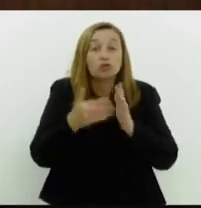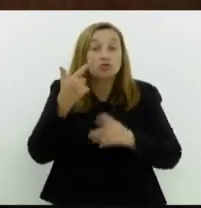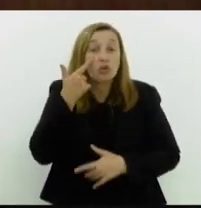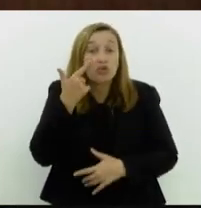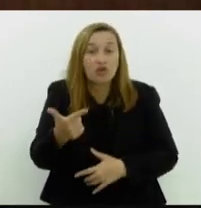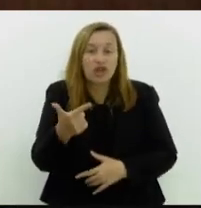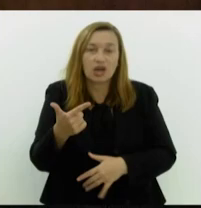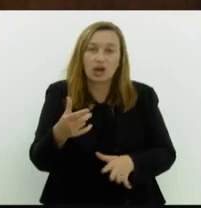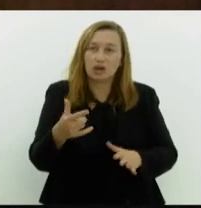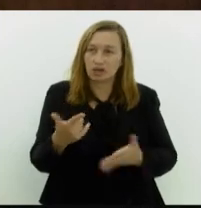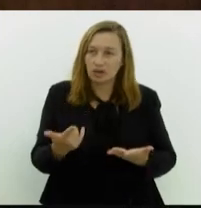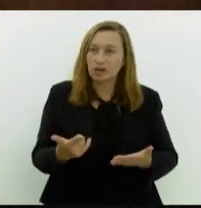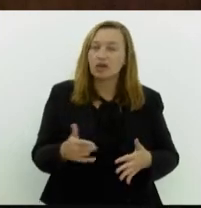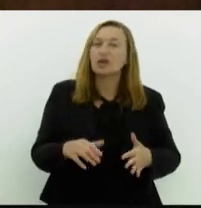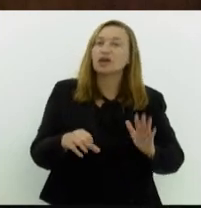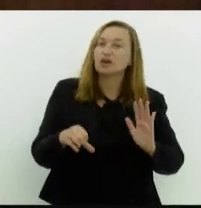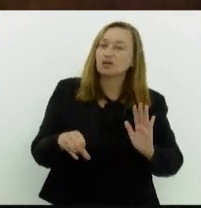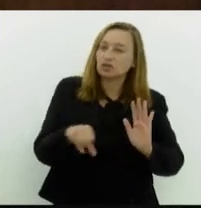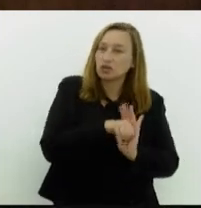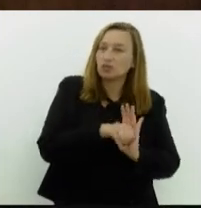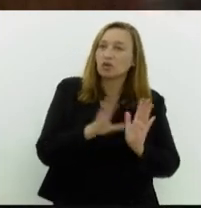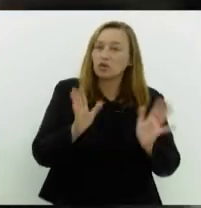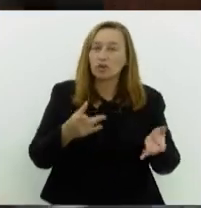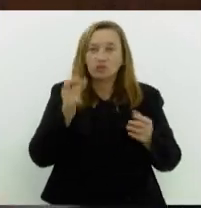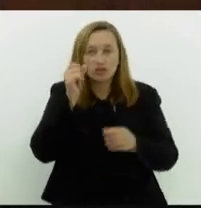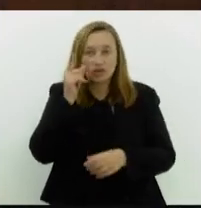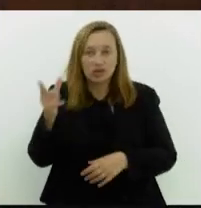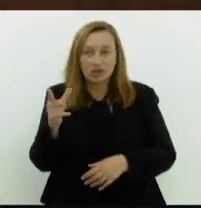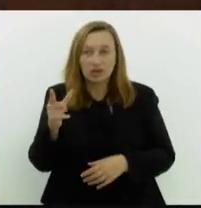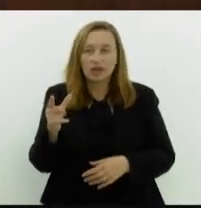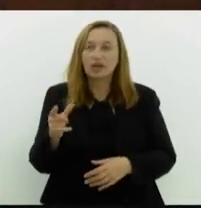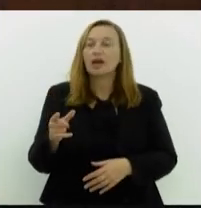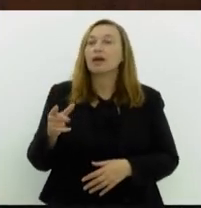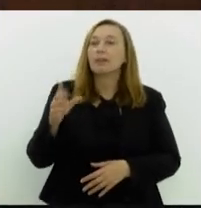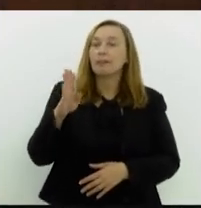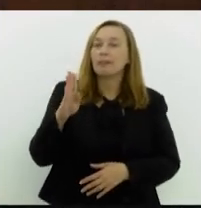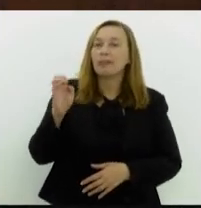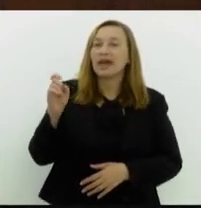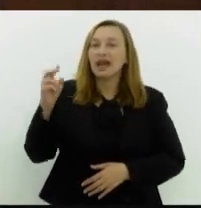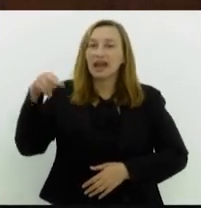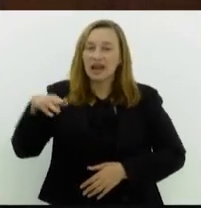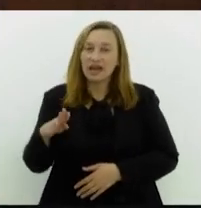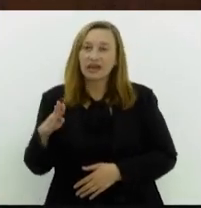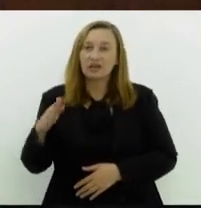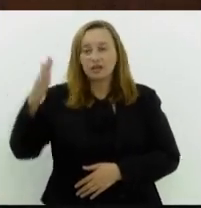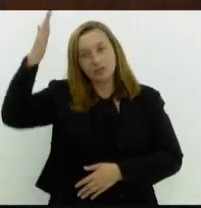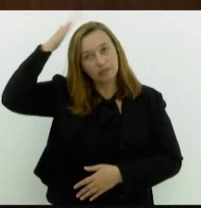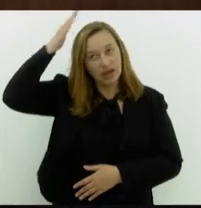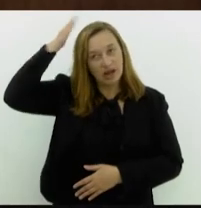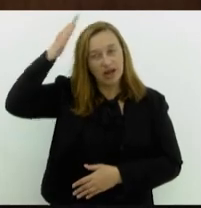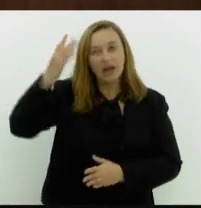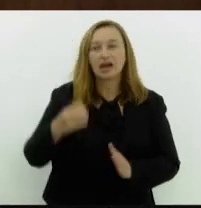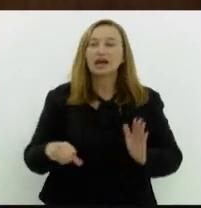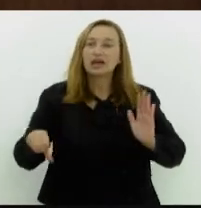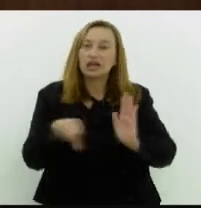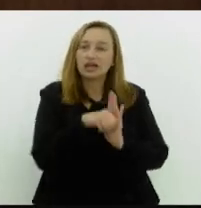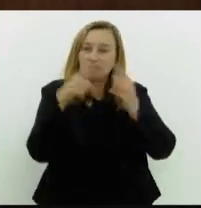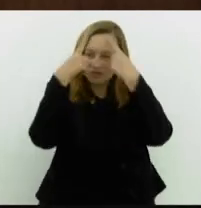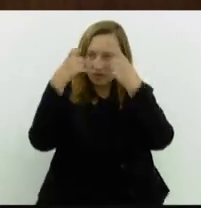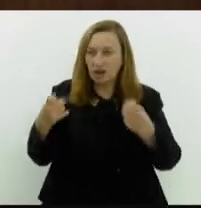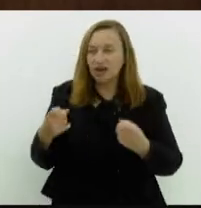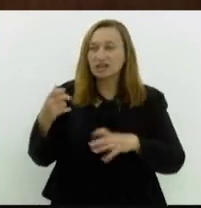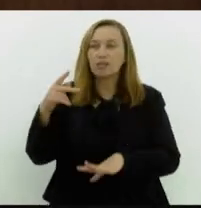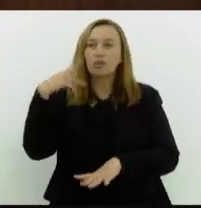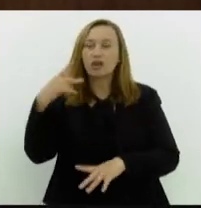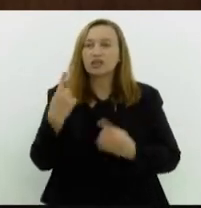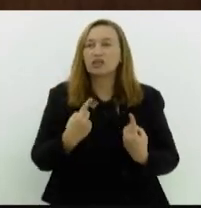hoje nós acordamos com essa notícia, foi preso no Belém do Pará por crime de violência política